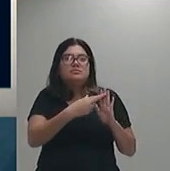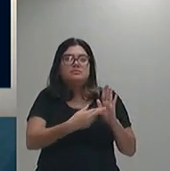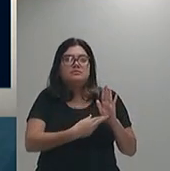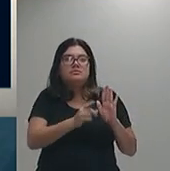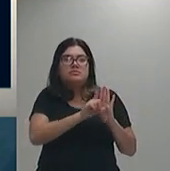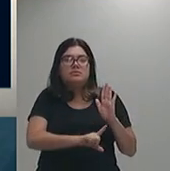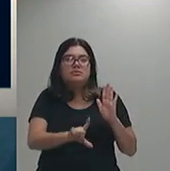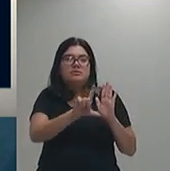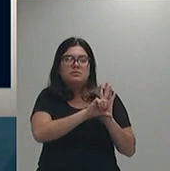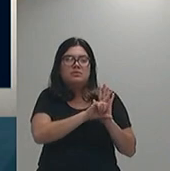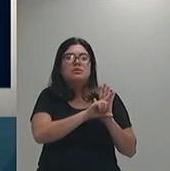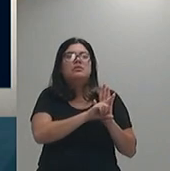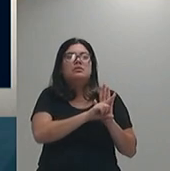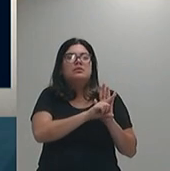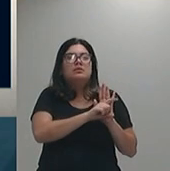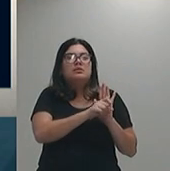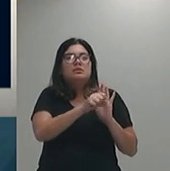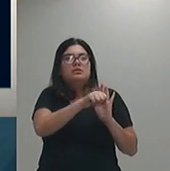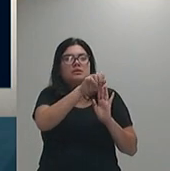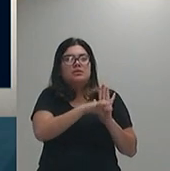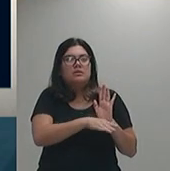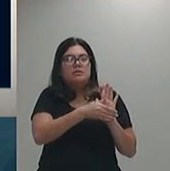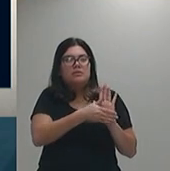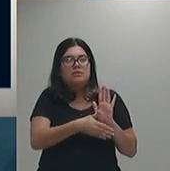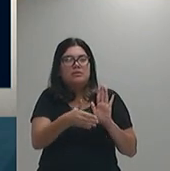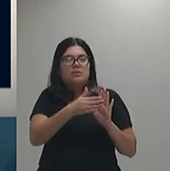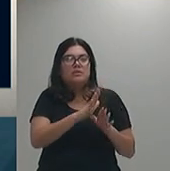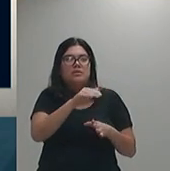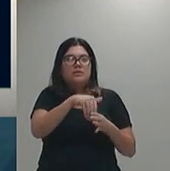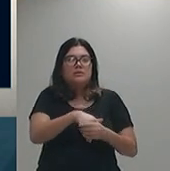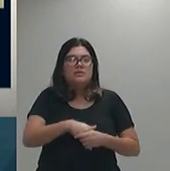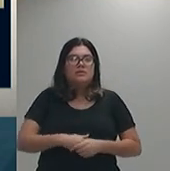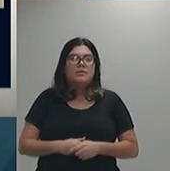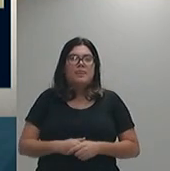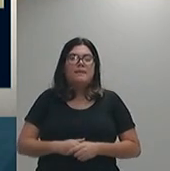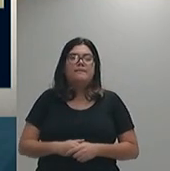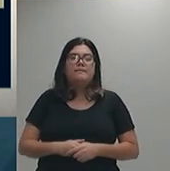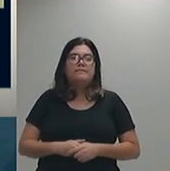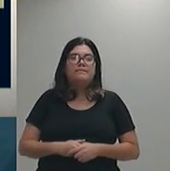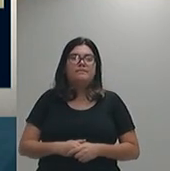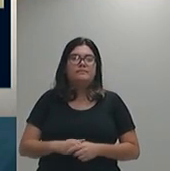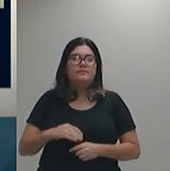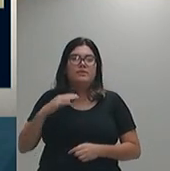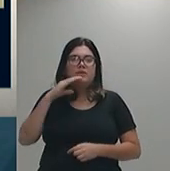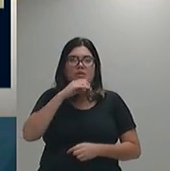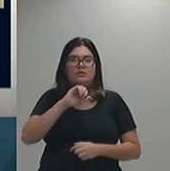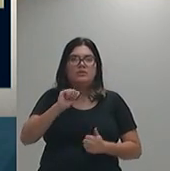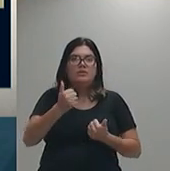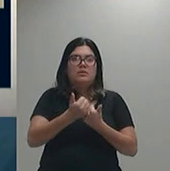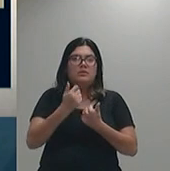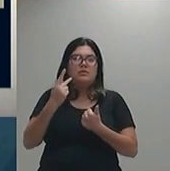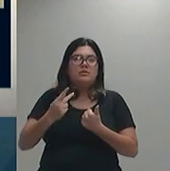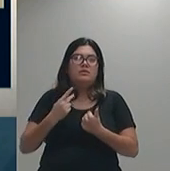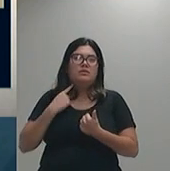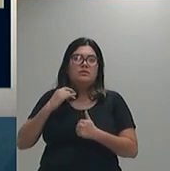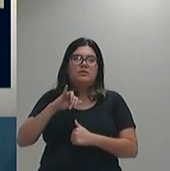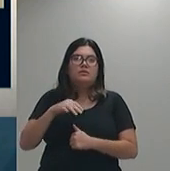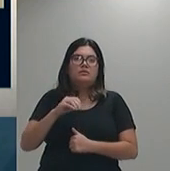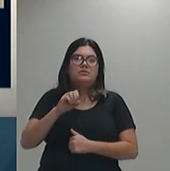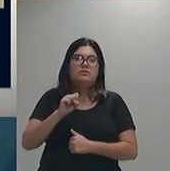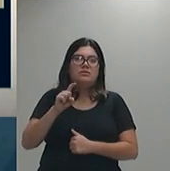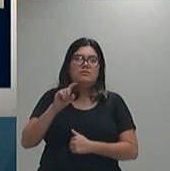quem chega primeiro e seu voto tá eu acho que o eminente subprocurador Doutor José Bonifácio não